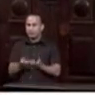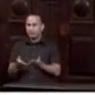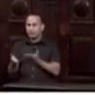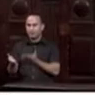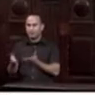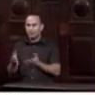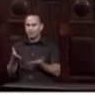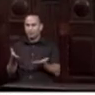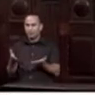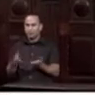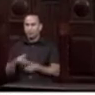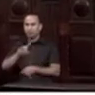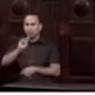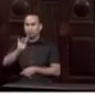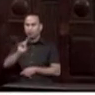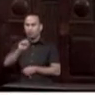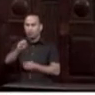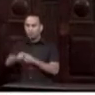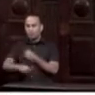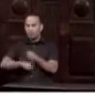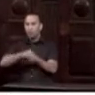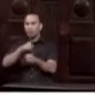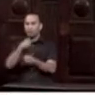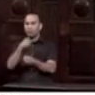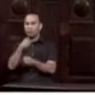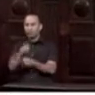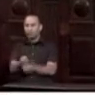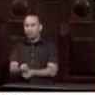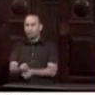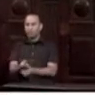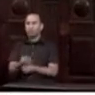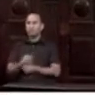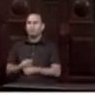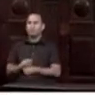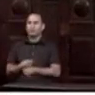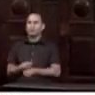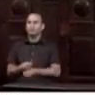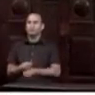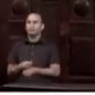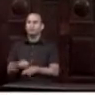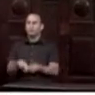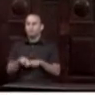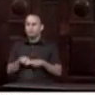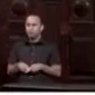agora, fazer o ano que vem, exatamente em proveito de uma campanha eleitoral.